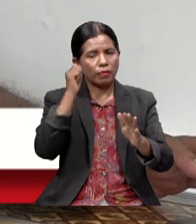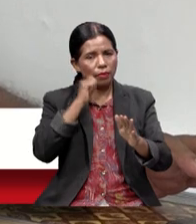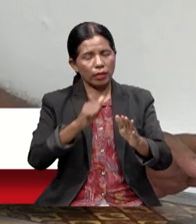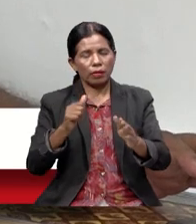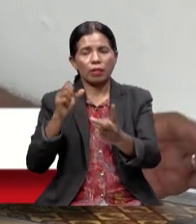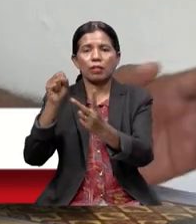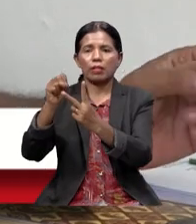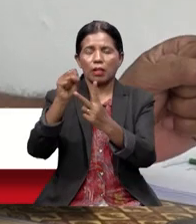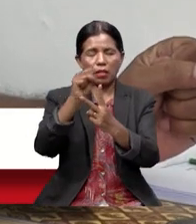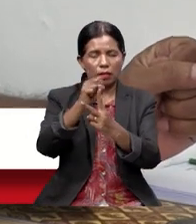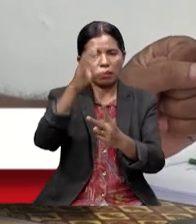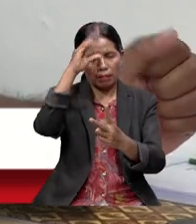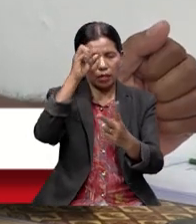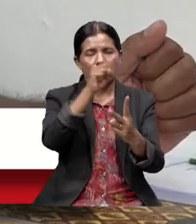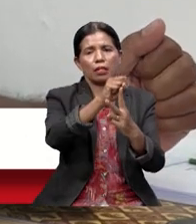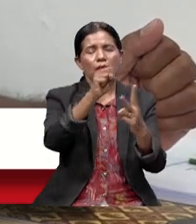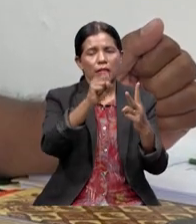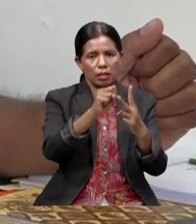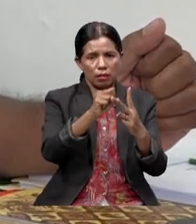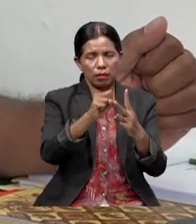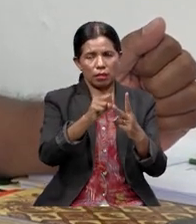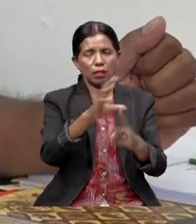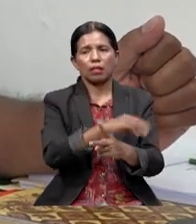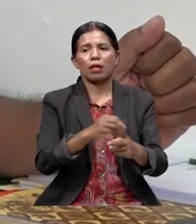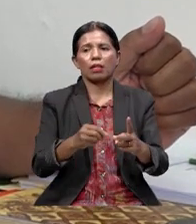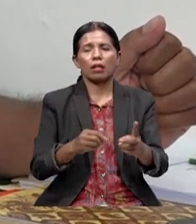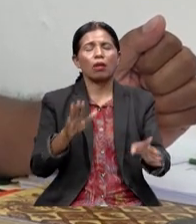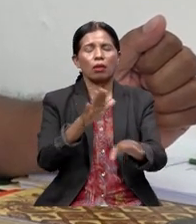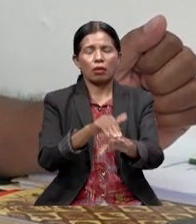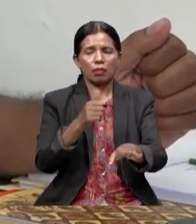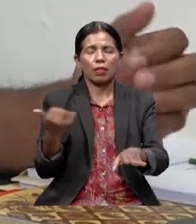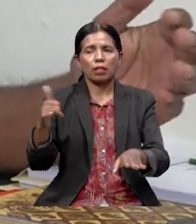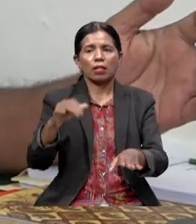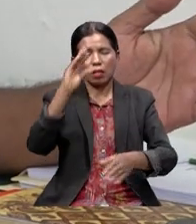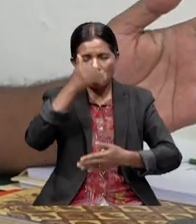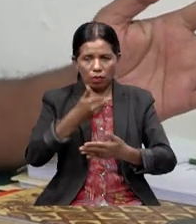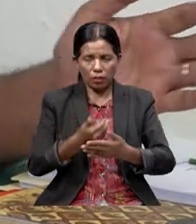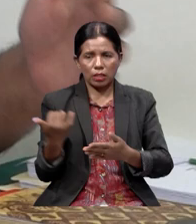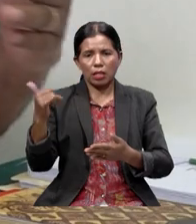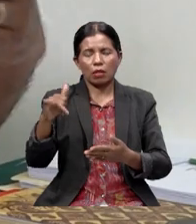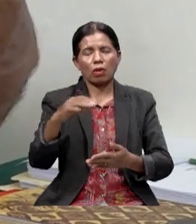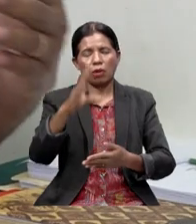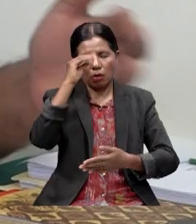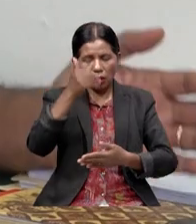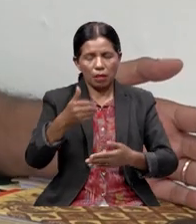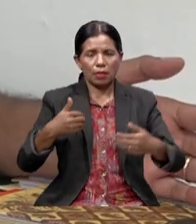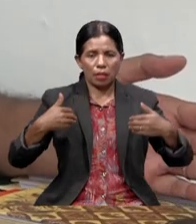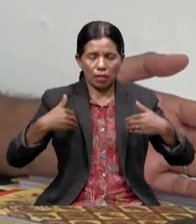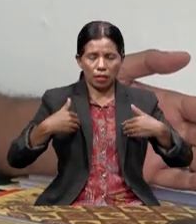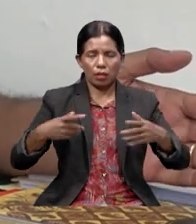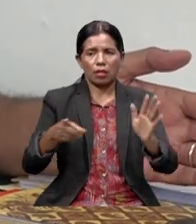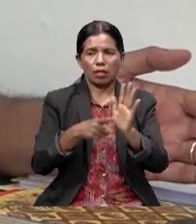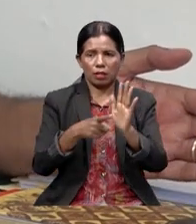selenco então consequência nem nia nem impacto ba se nia oan iha durante se nem rua to na idade nem vez